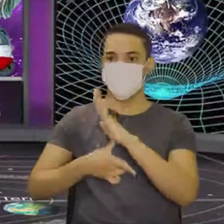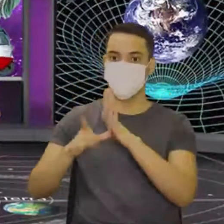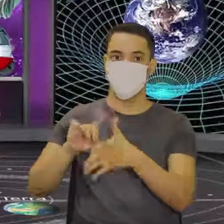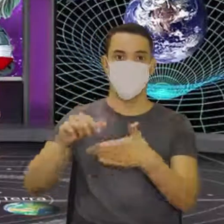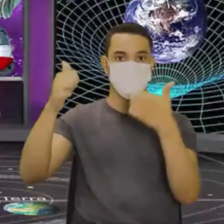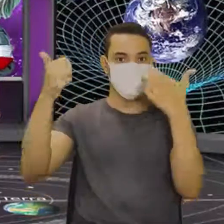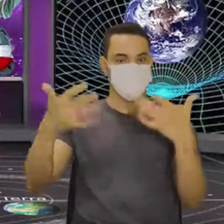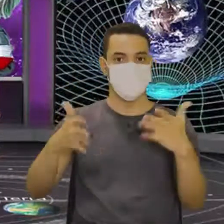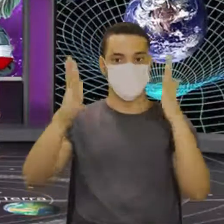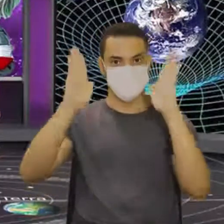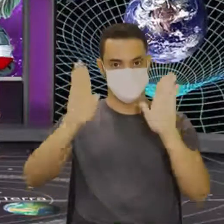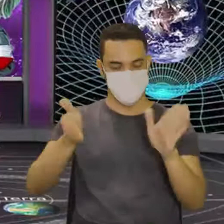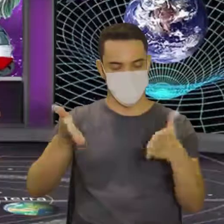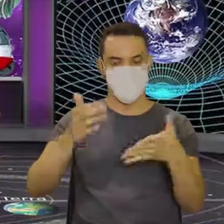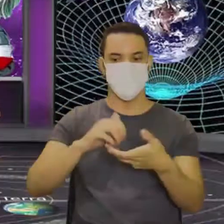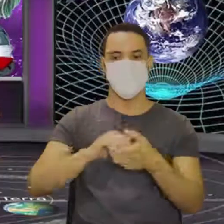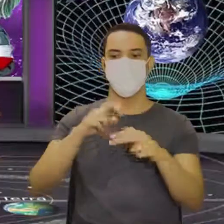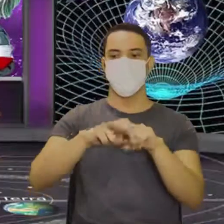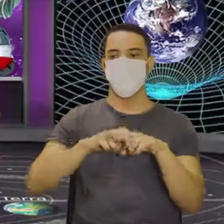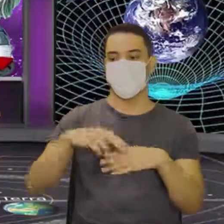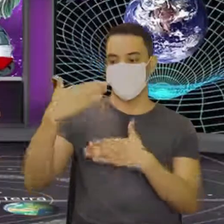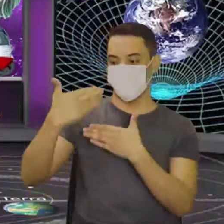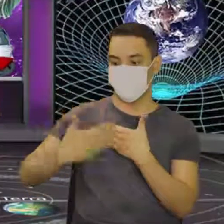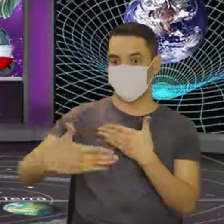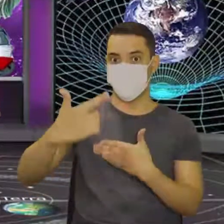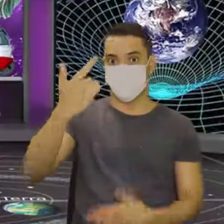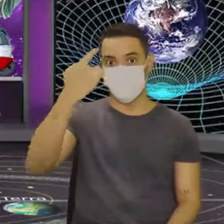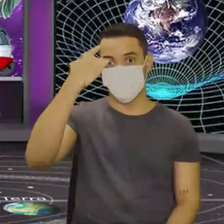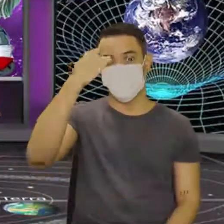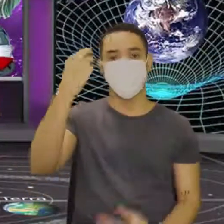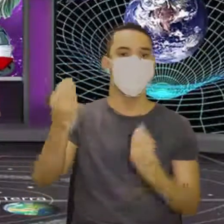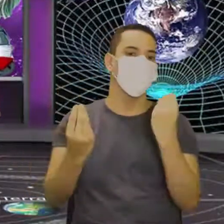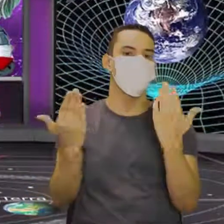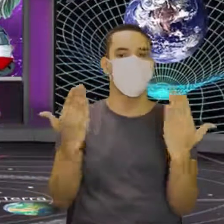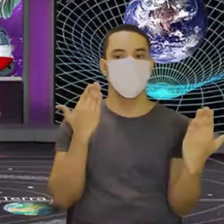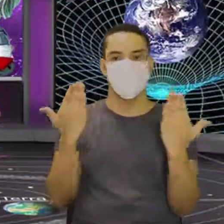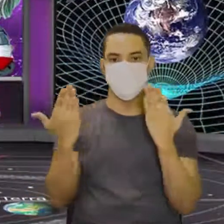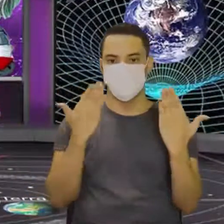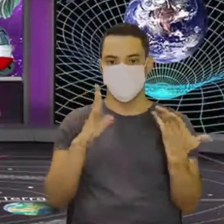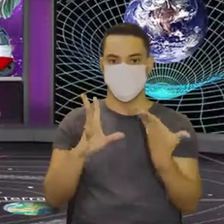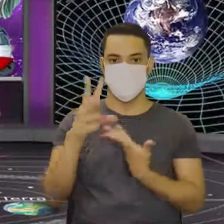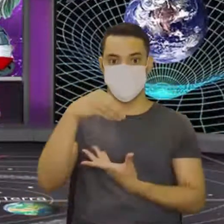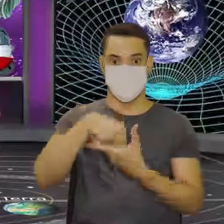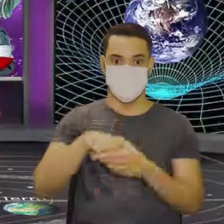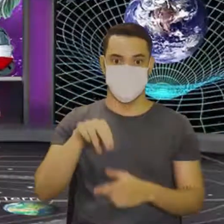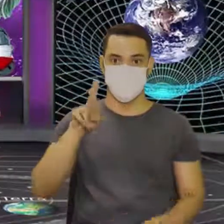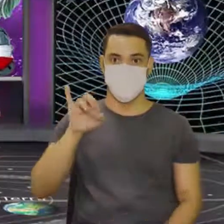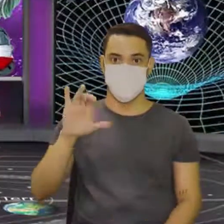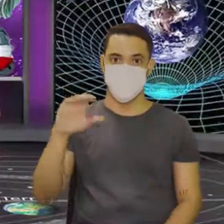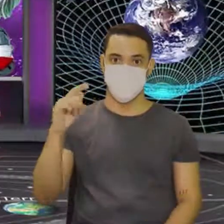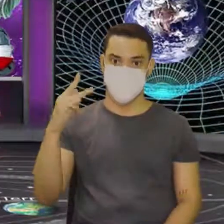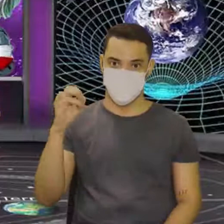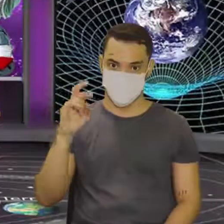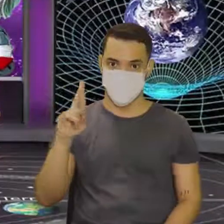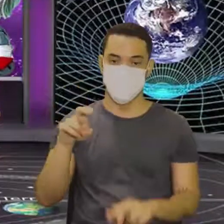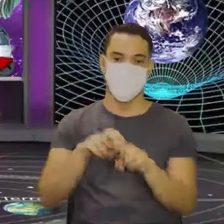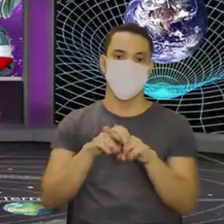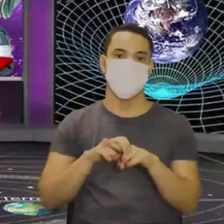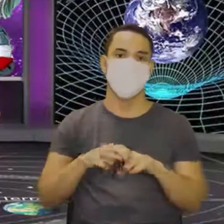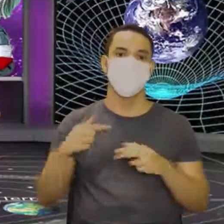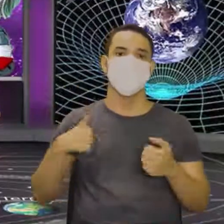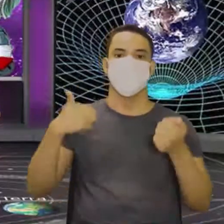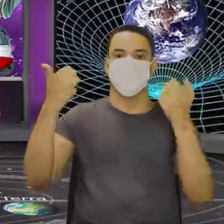A partir disso, a gente vai ter em mente como comparar isso com um receptor. Então, nós vamos ver a